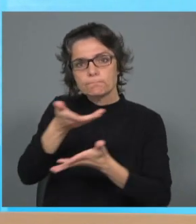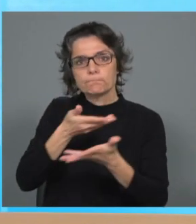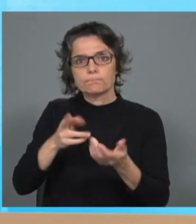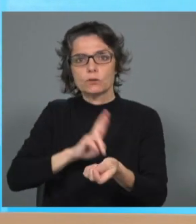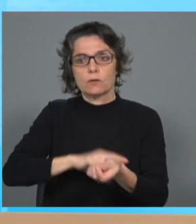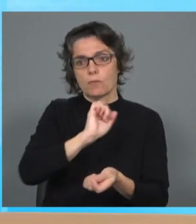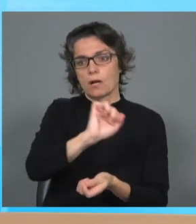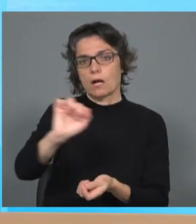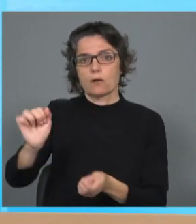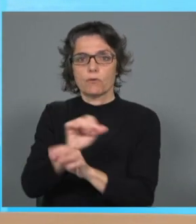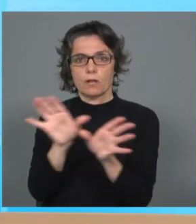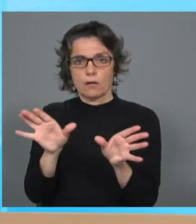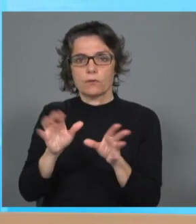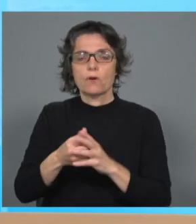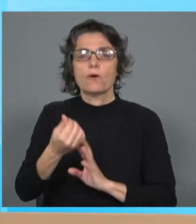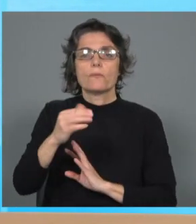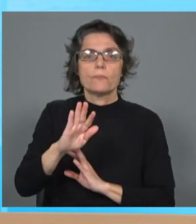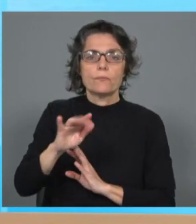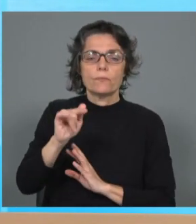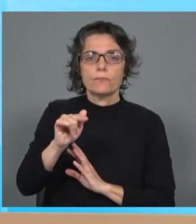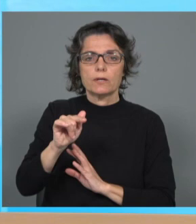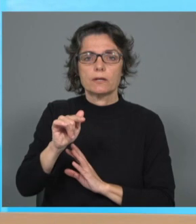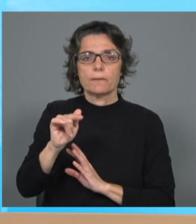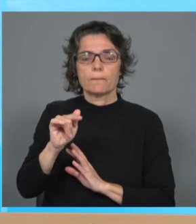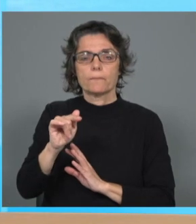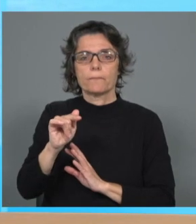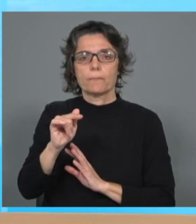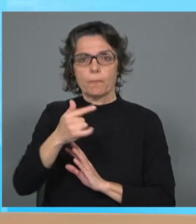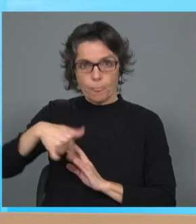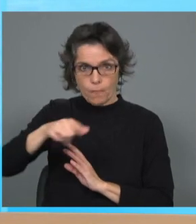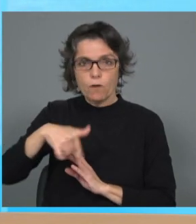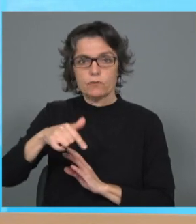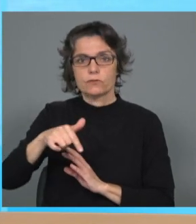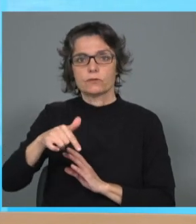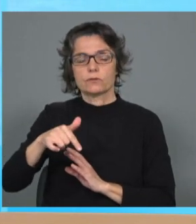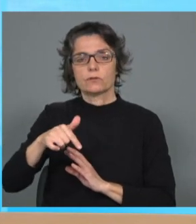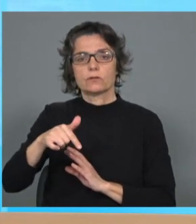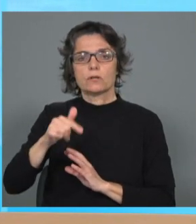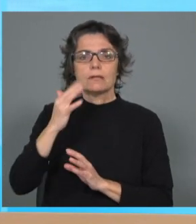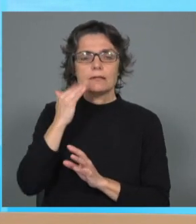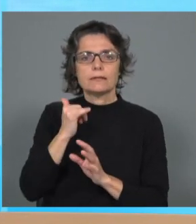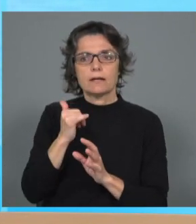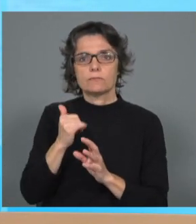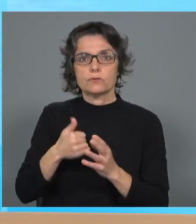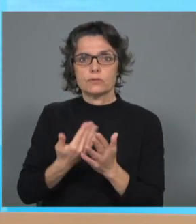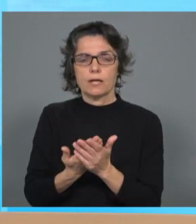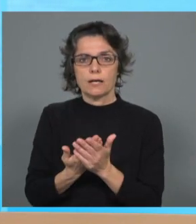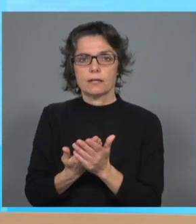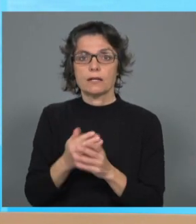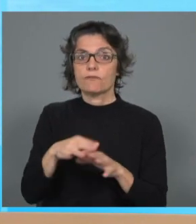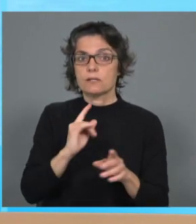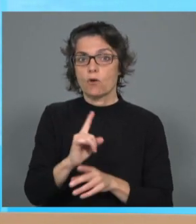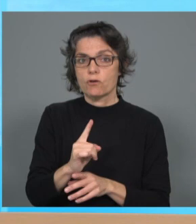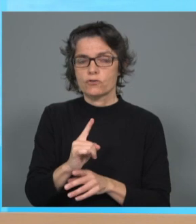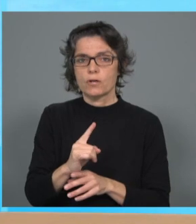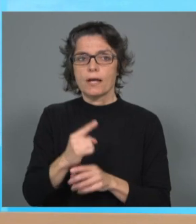cada comunidade, de cada paróquia, mas aquilo que temos vindo a tornar possível é que todas essas iniciativas,